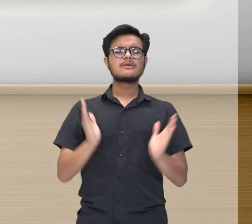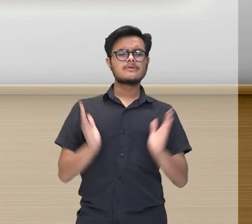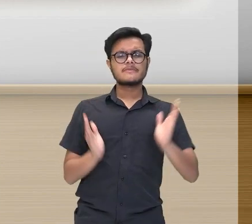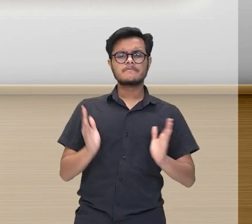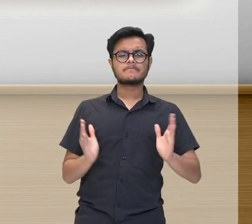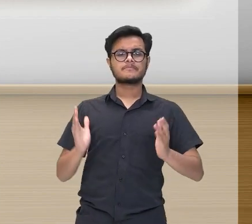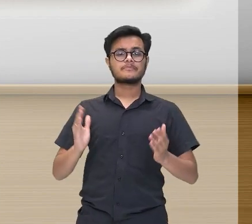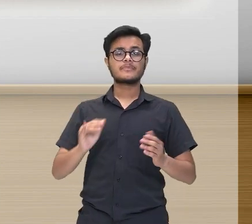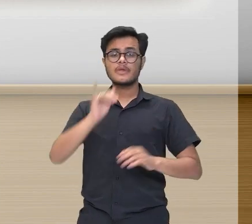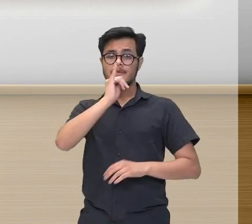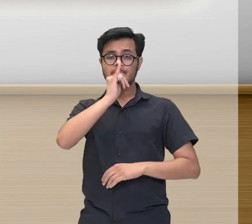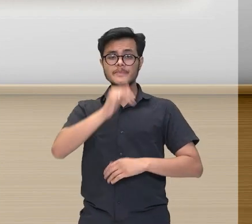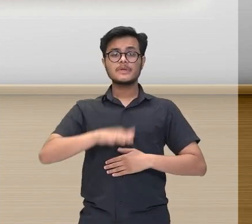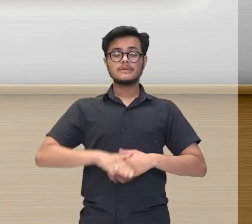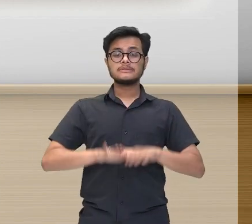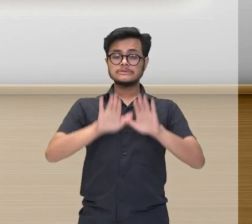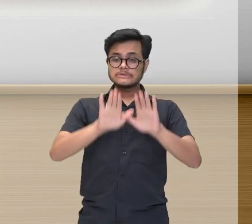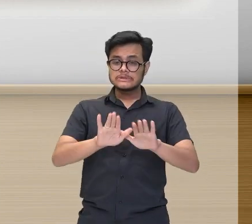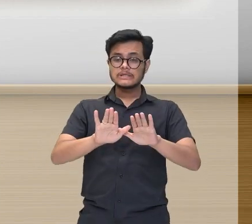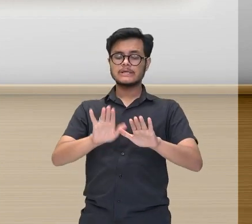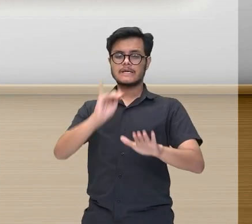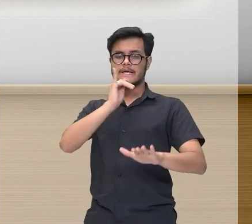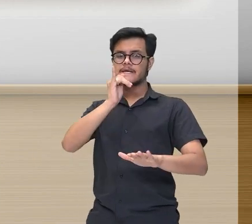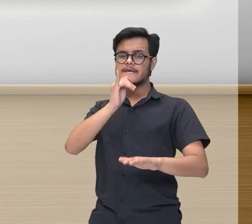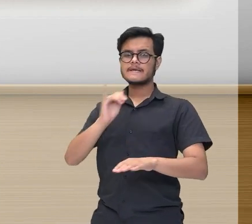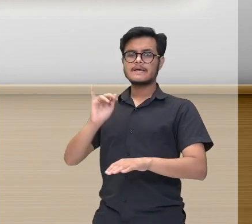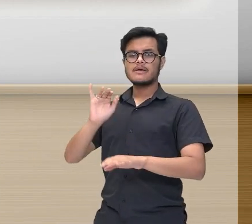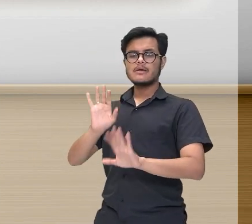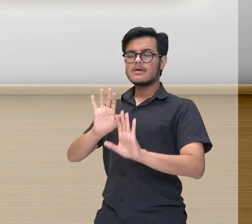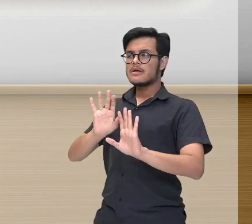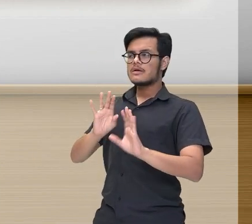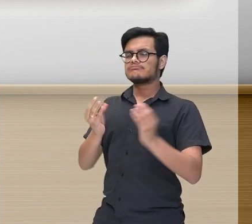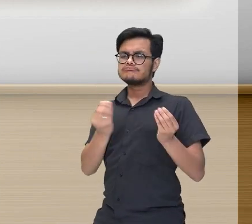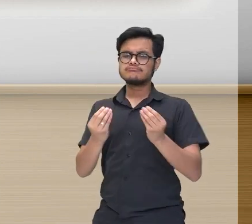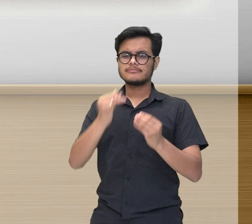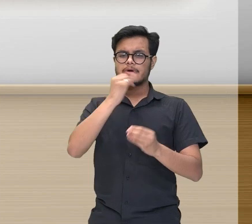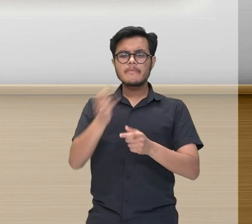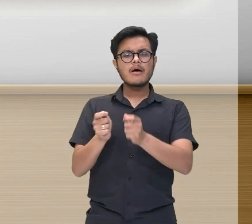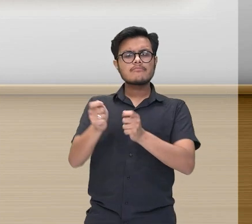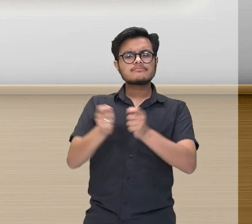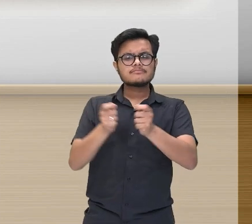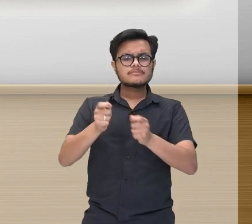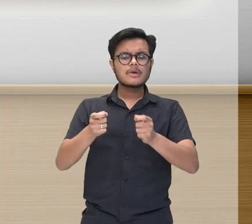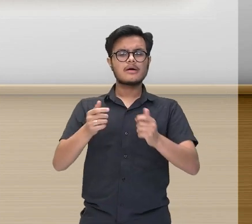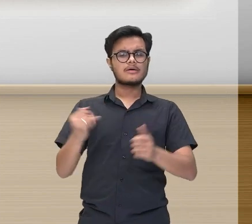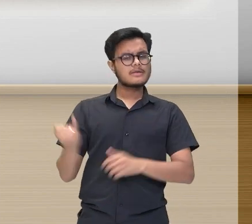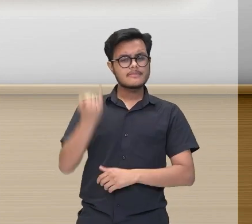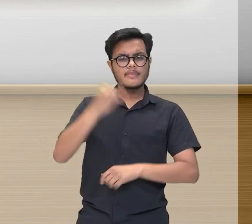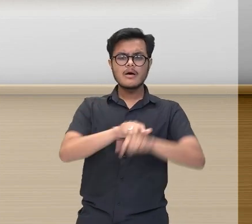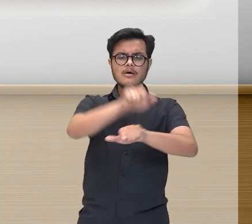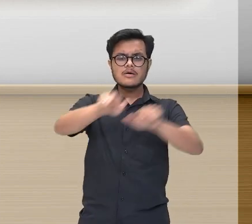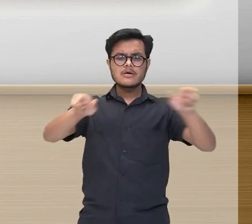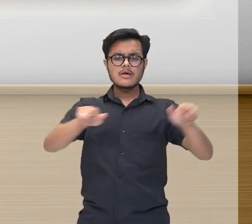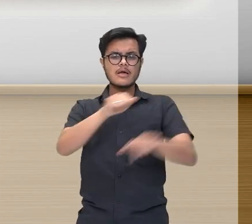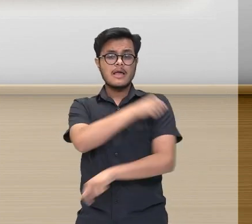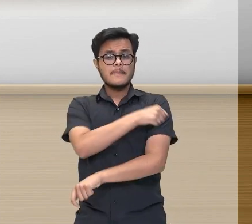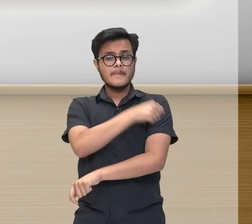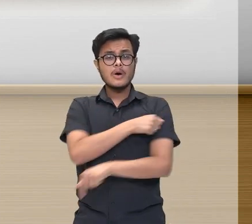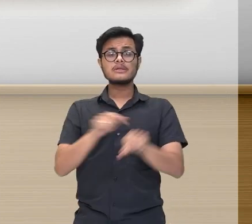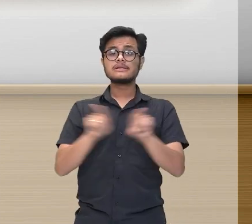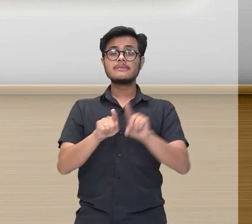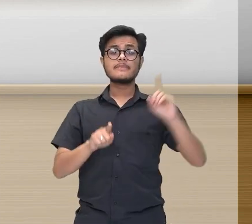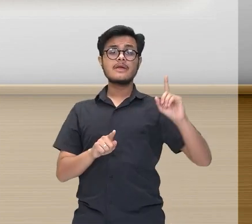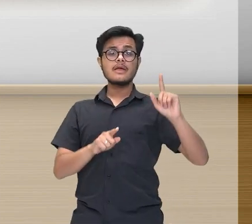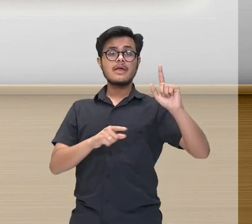aulas, que é um articulador fundamental, né, entre os alunos e a gestão da escola,